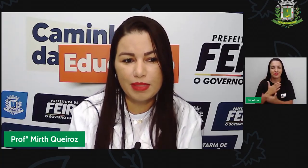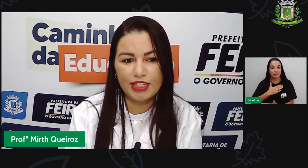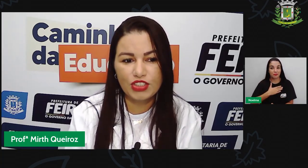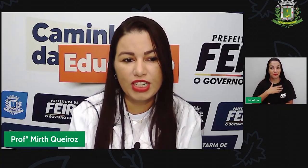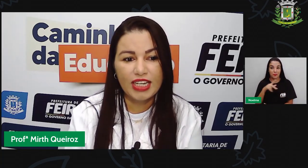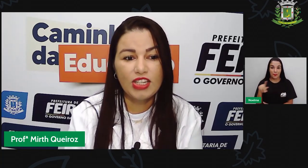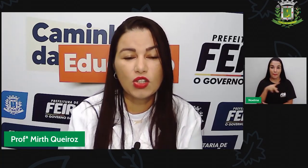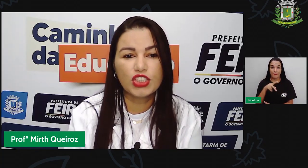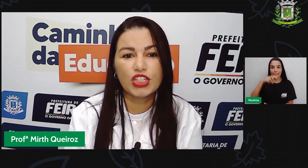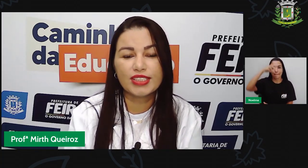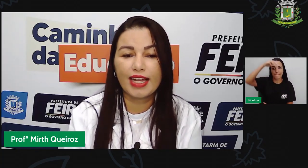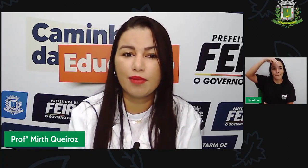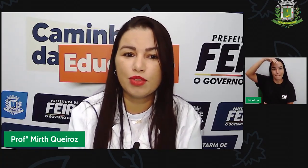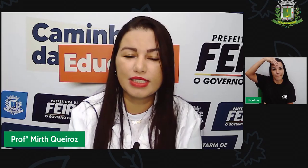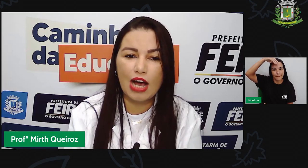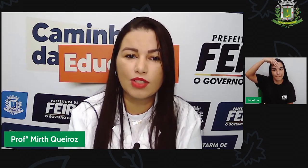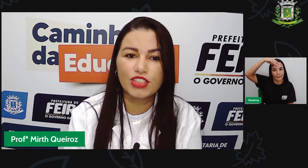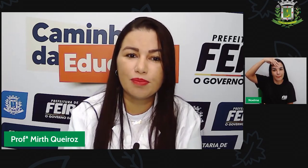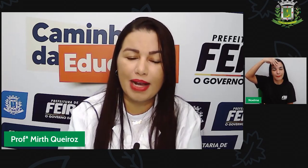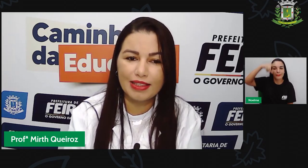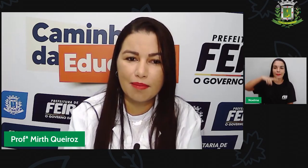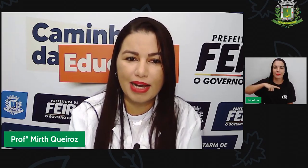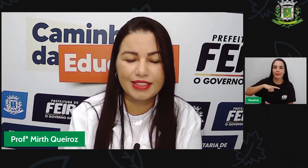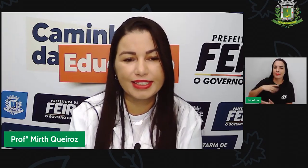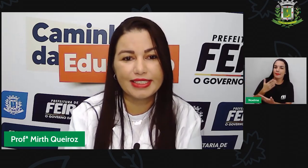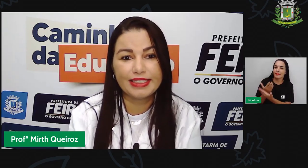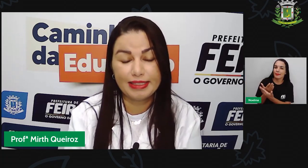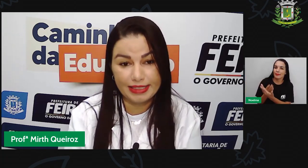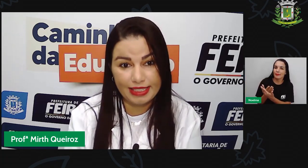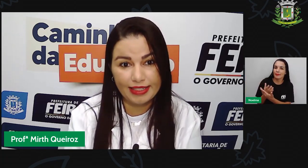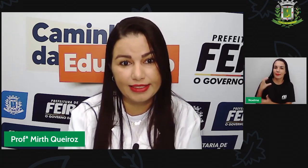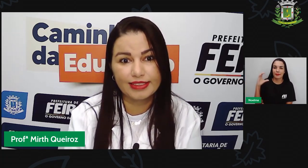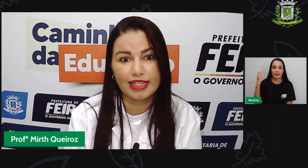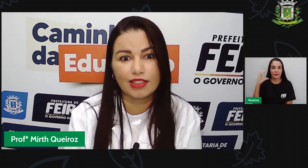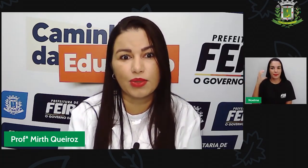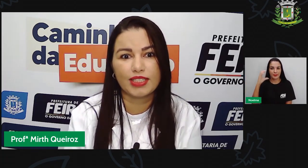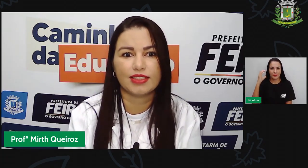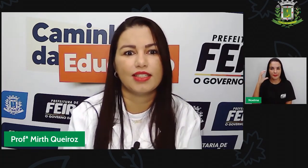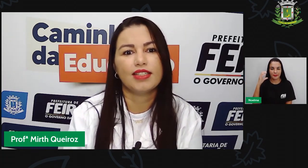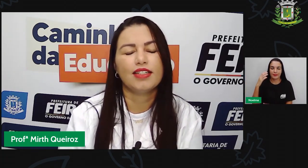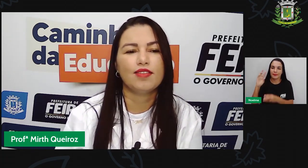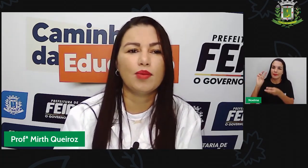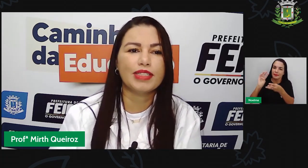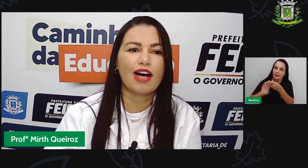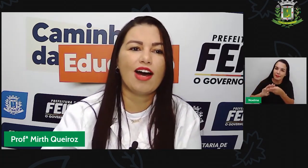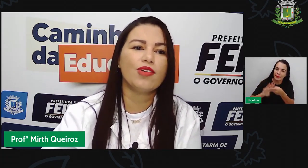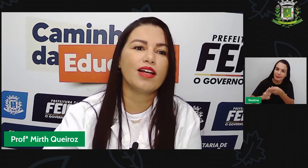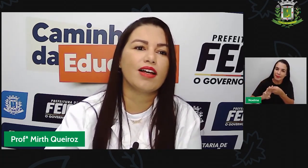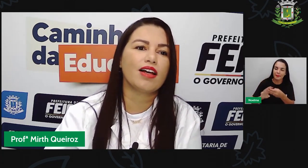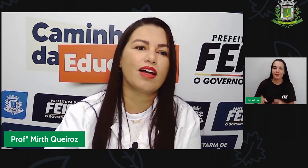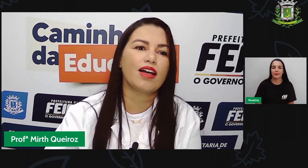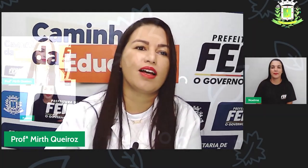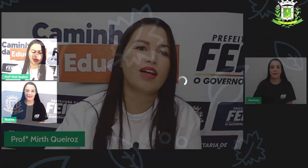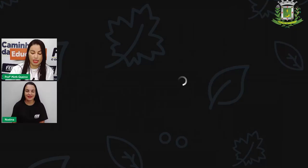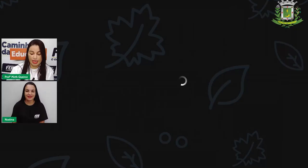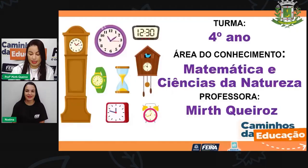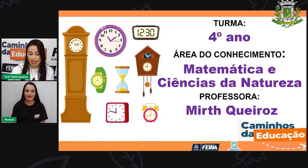professora Mirthe e hoje nós teremos aulas de matemáticas e ciências da natureza. Vamos à aula?